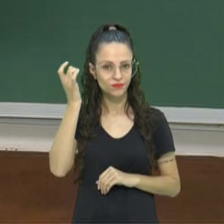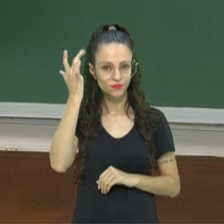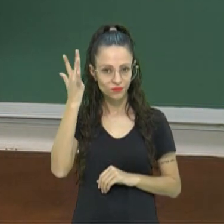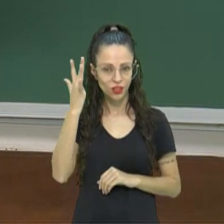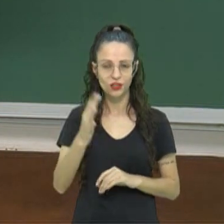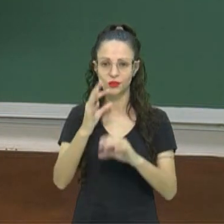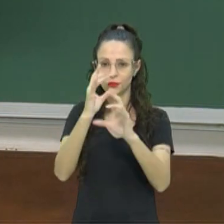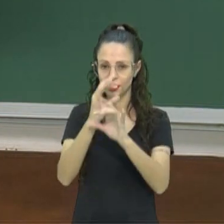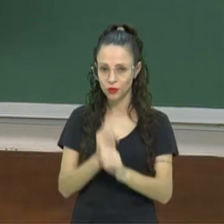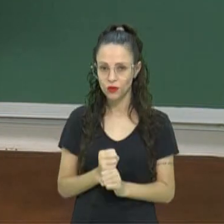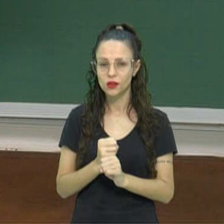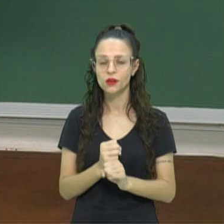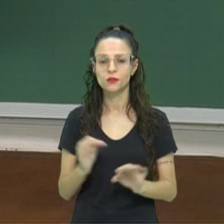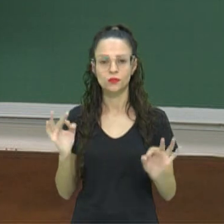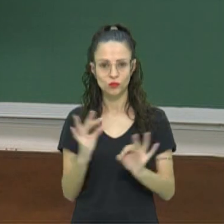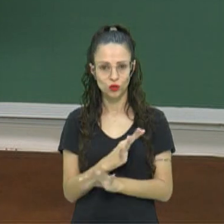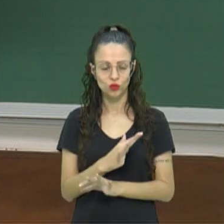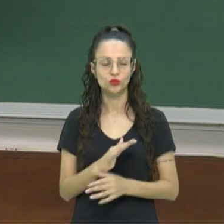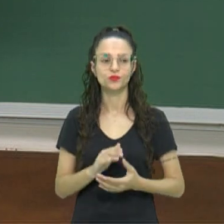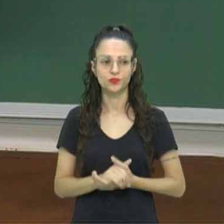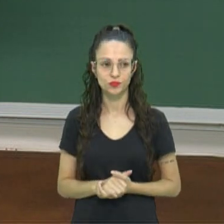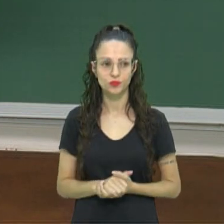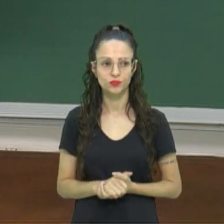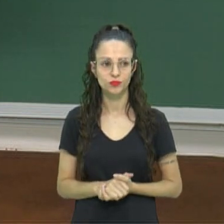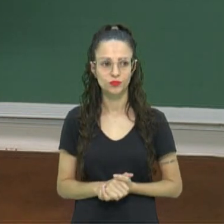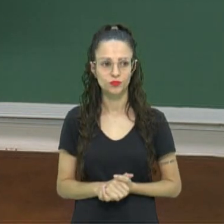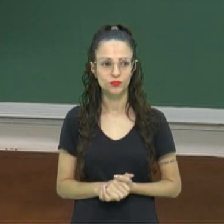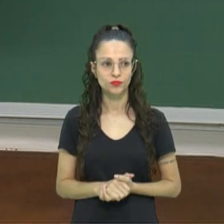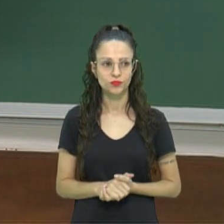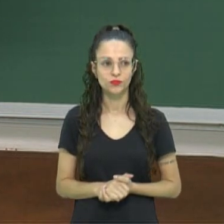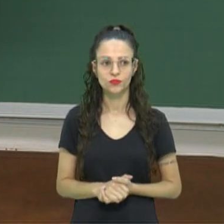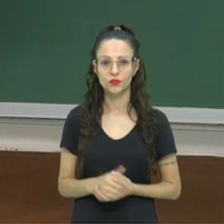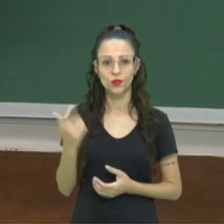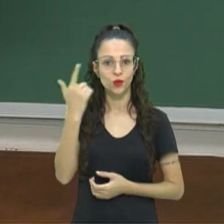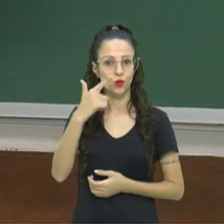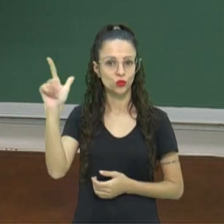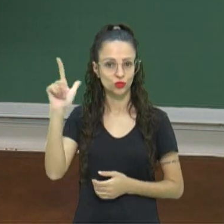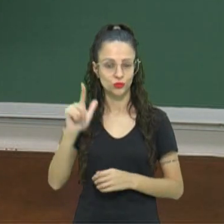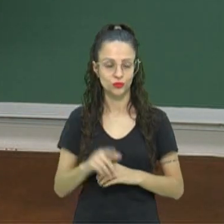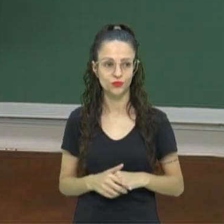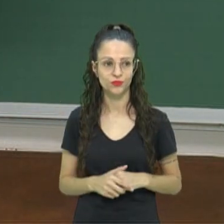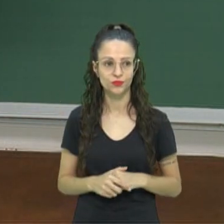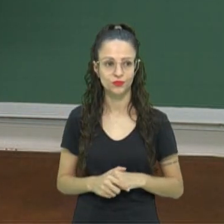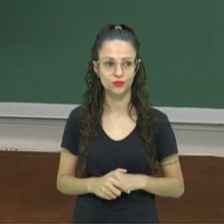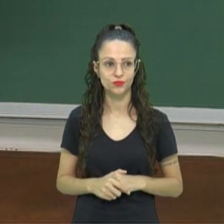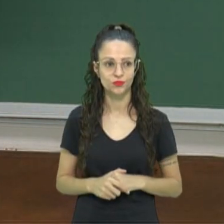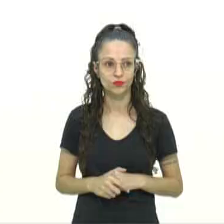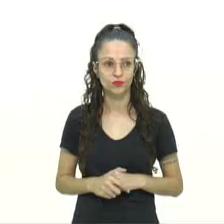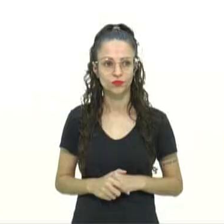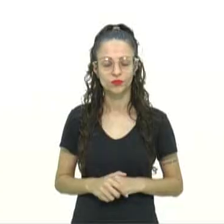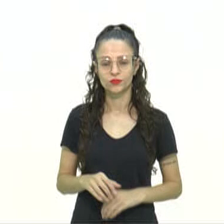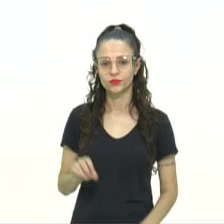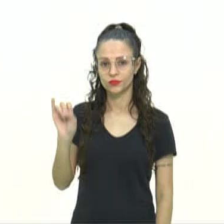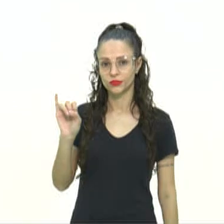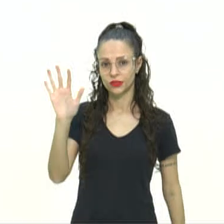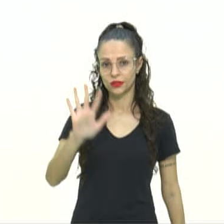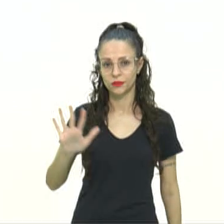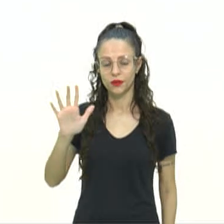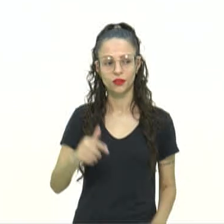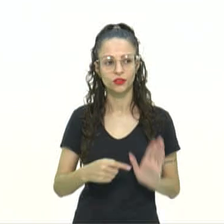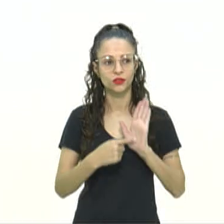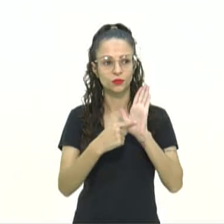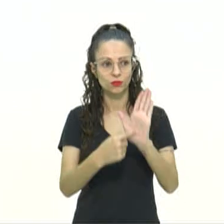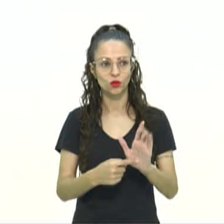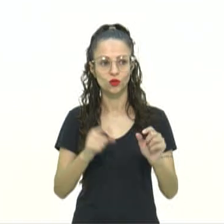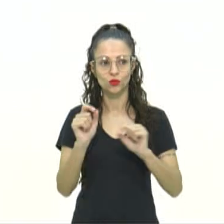Tranquilo? Calcula a área total e vai tirando o que você não quer. Vamos para o último? Ele diz assim, ó. Na figura está